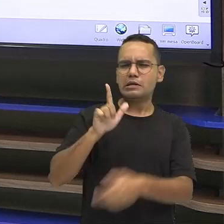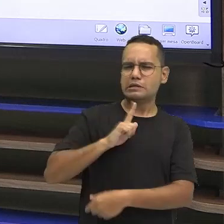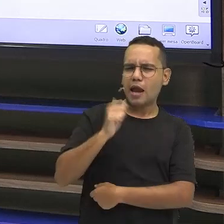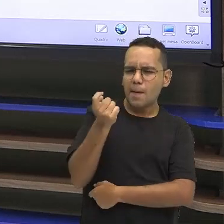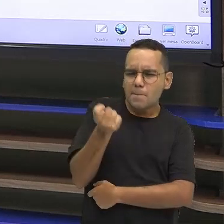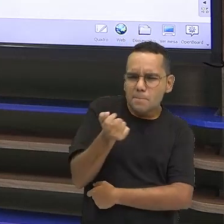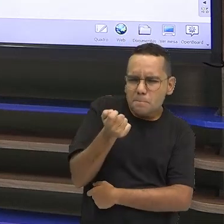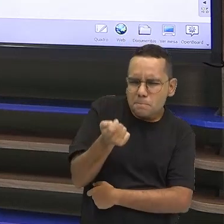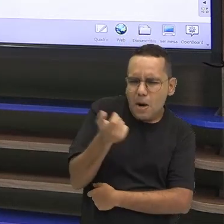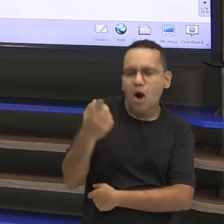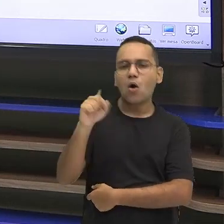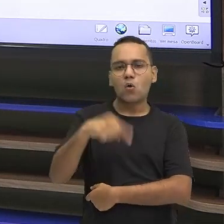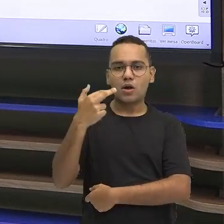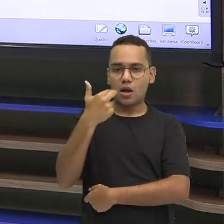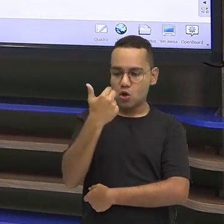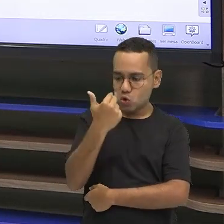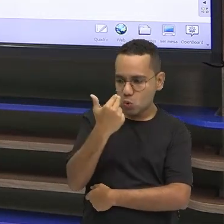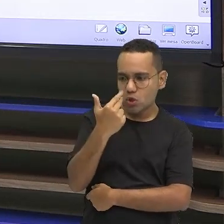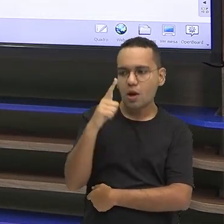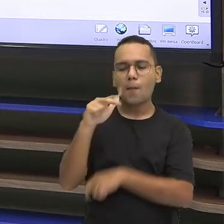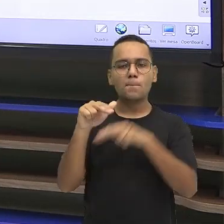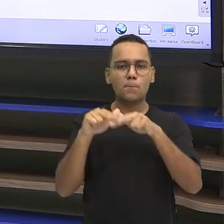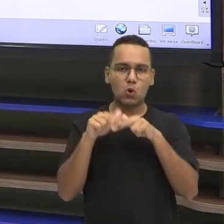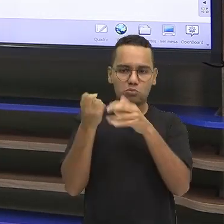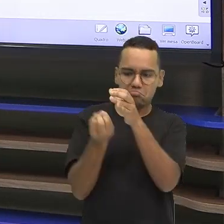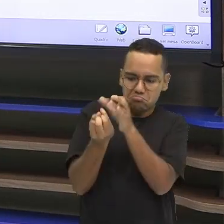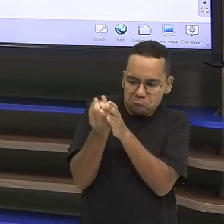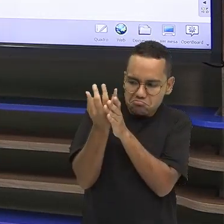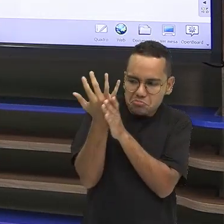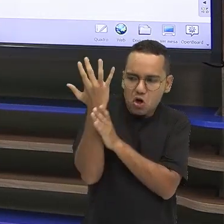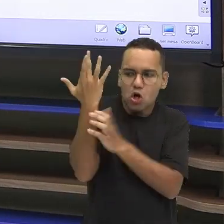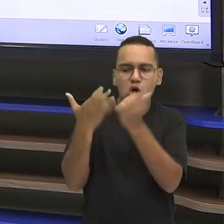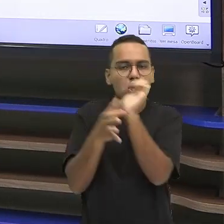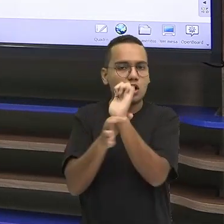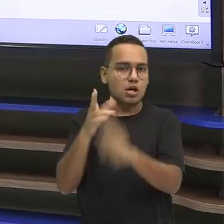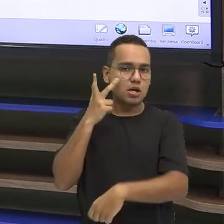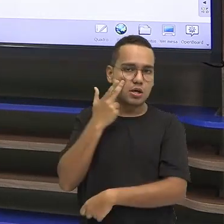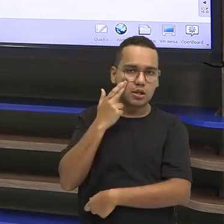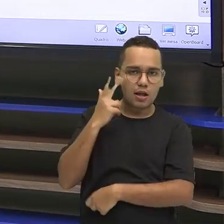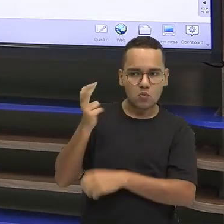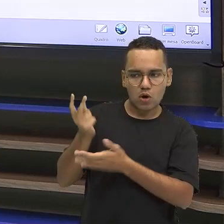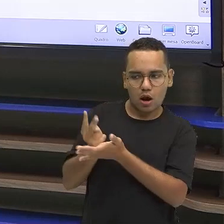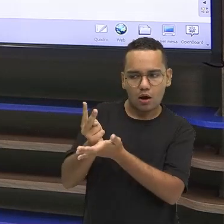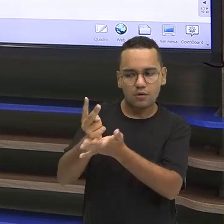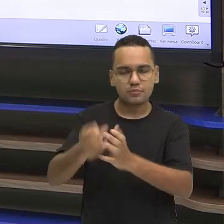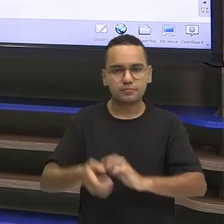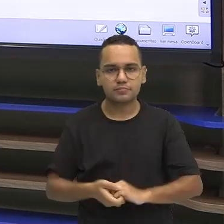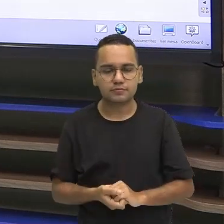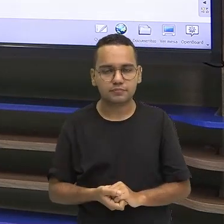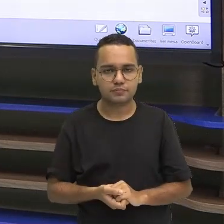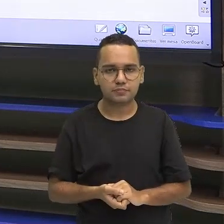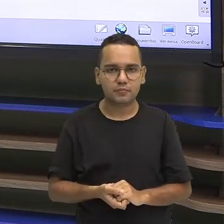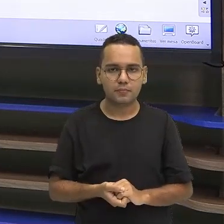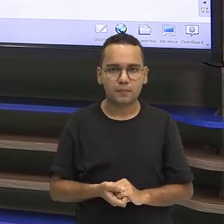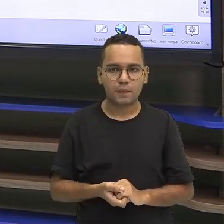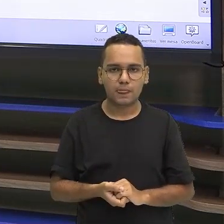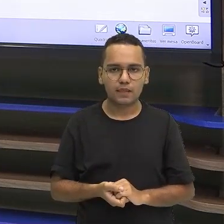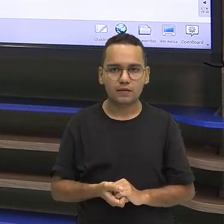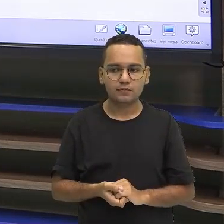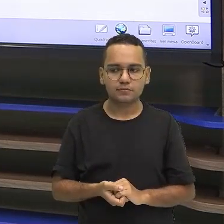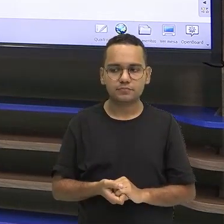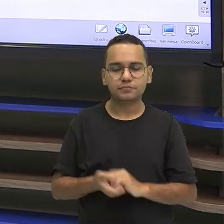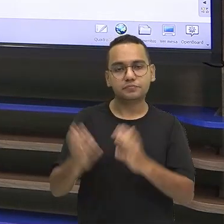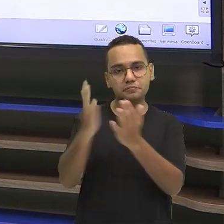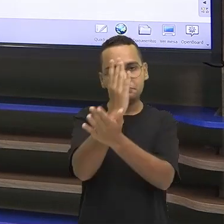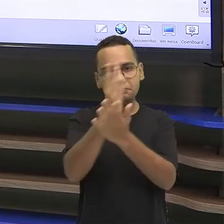Então a vegetação ela se autossustenta, né? Então as árvores elas se autossustentam. Então as folhas que caem